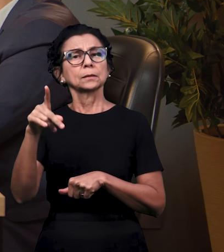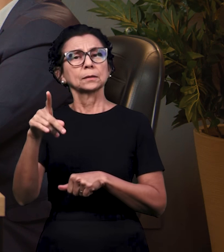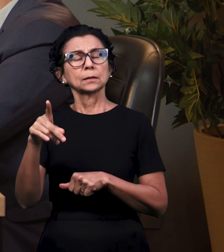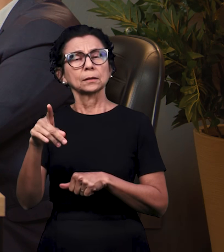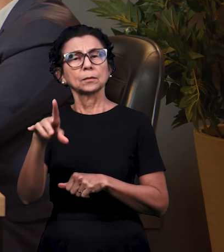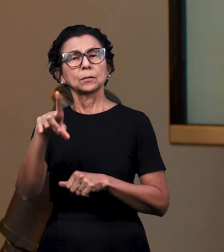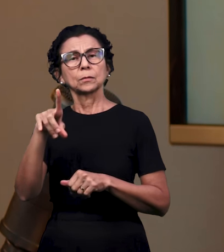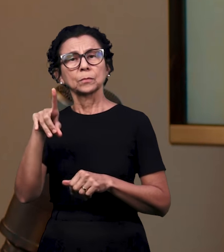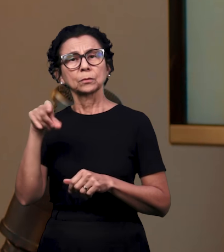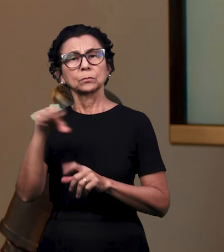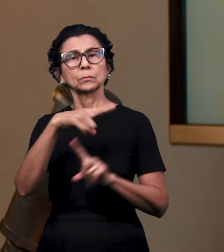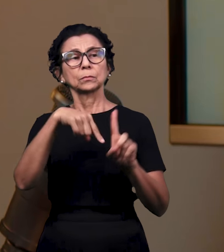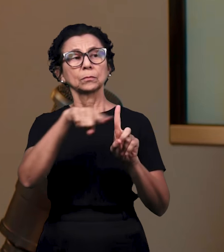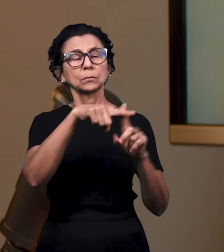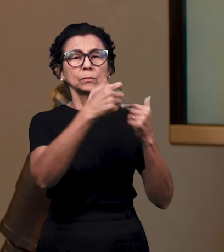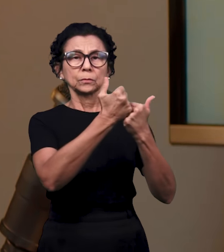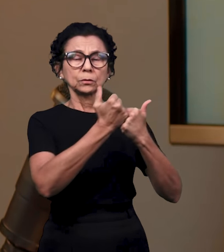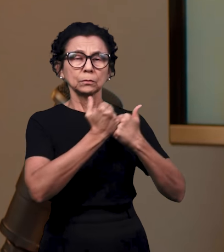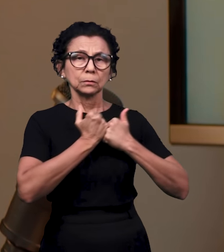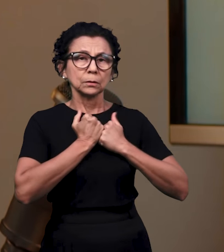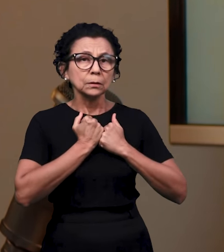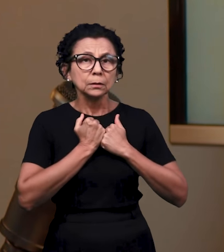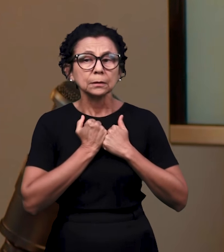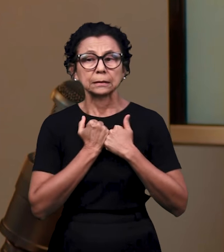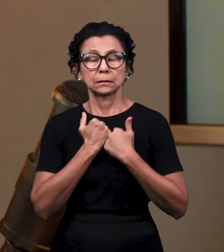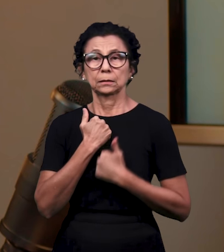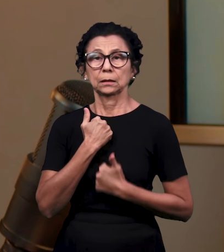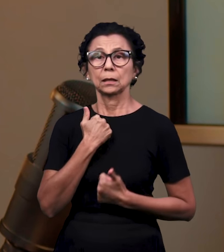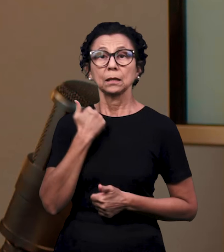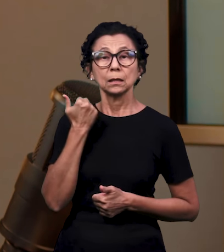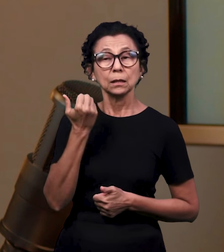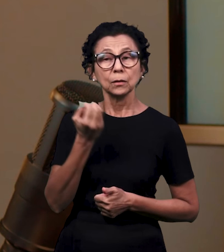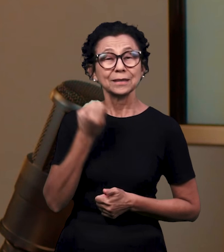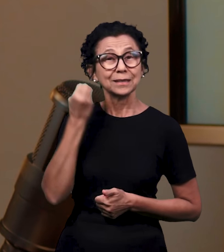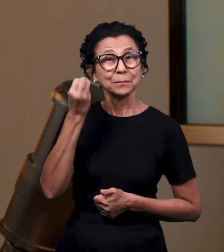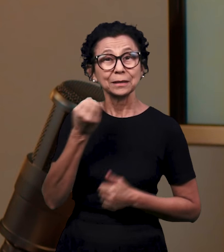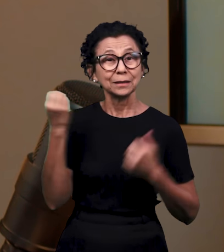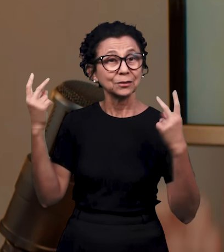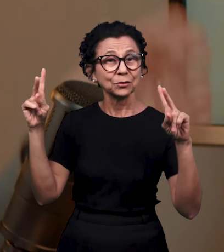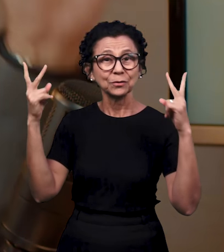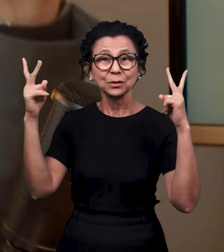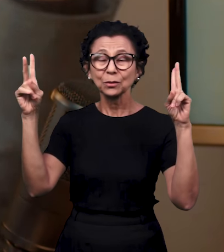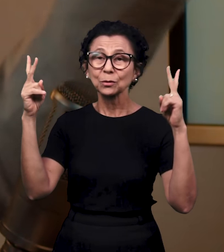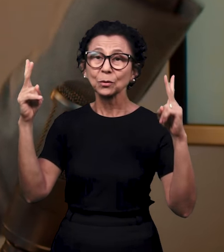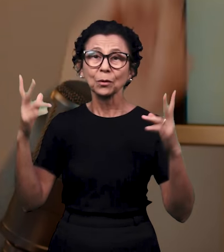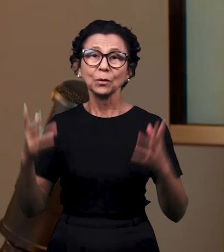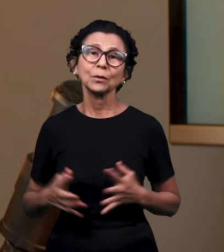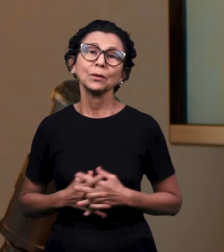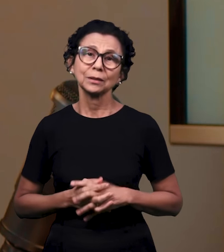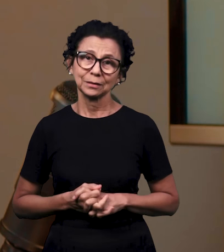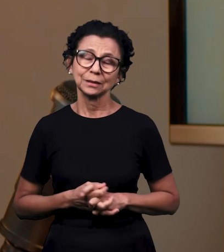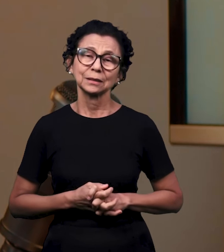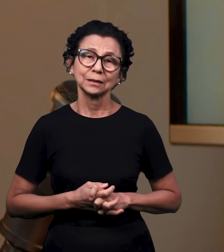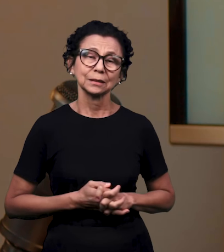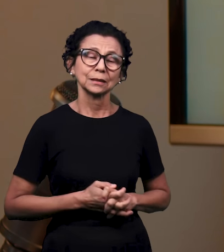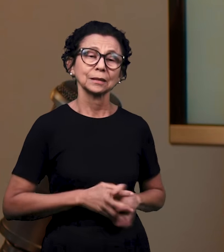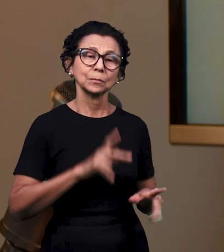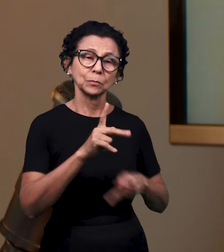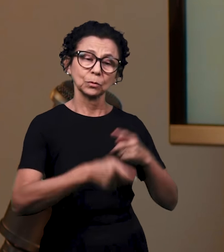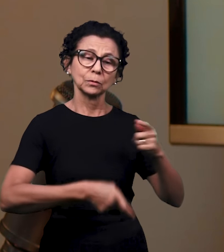importante lembrar que essa experiência de livramento, de vitória, que o Senhor concedeu ao seu